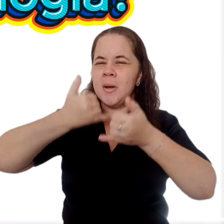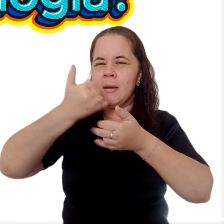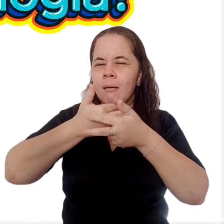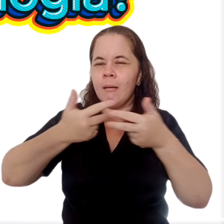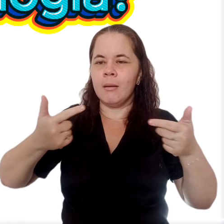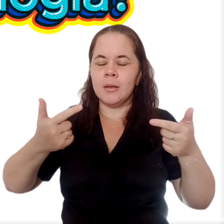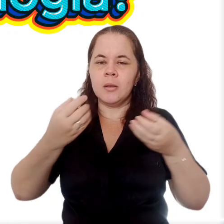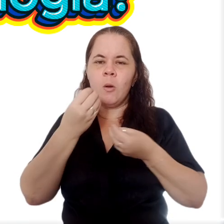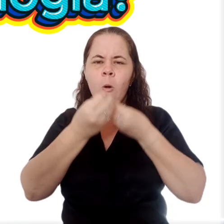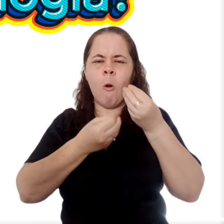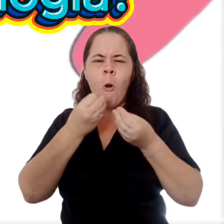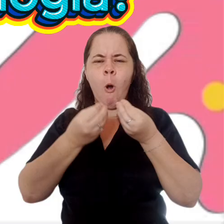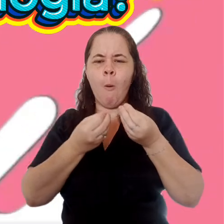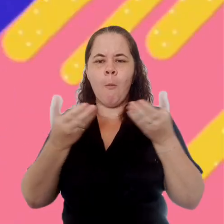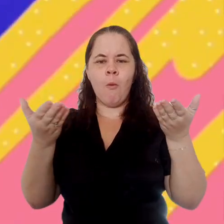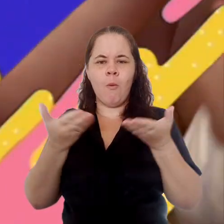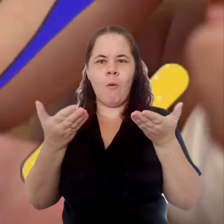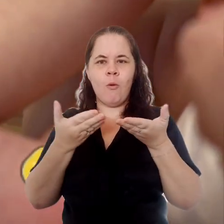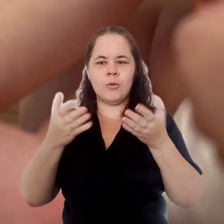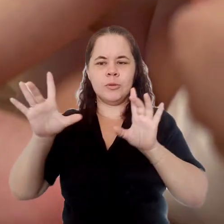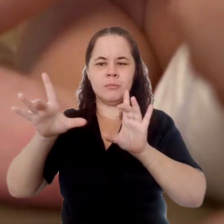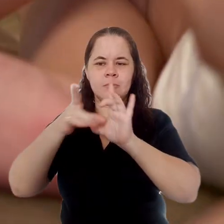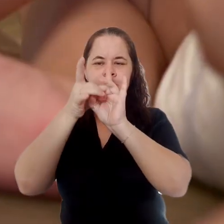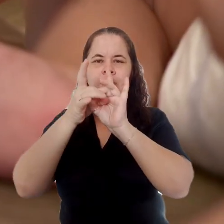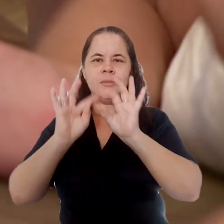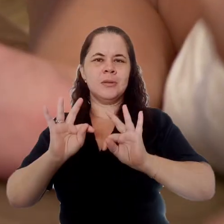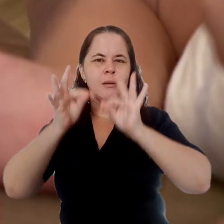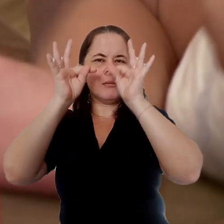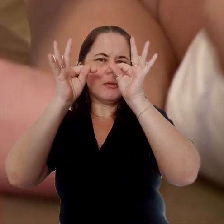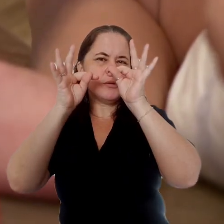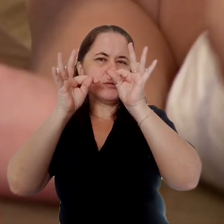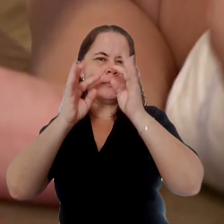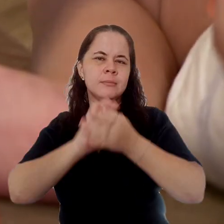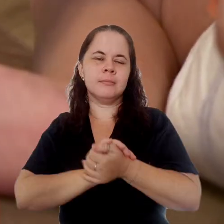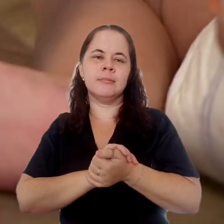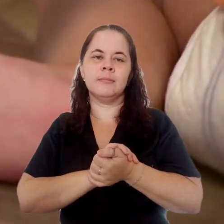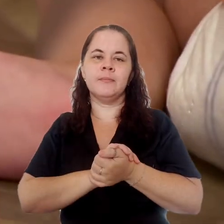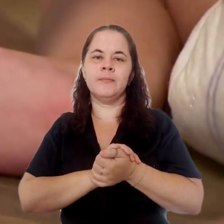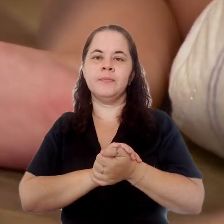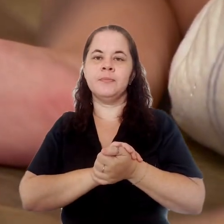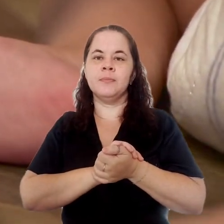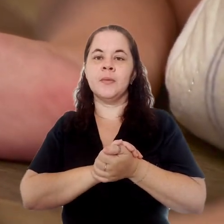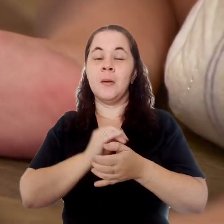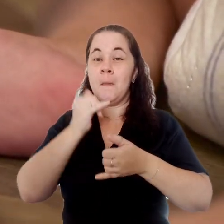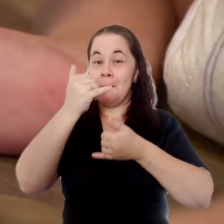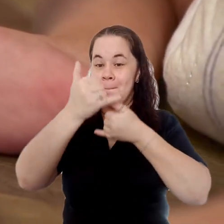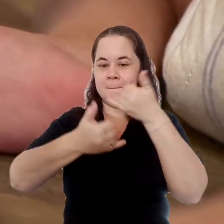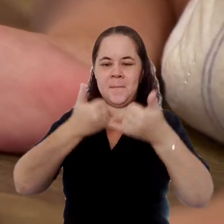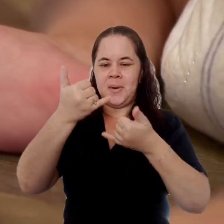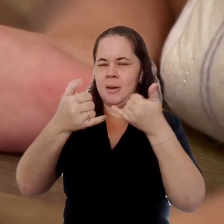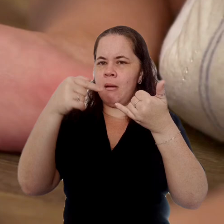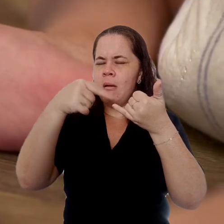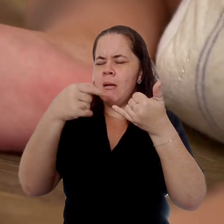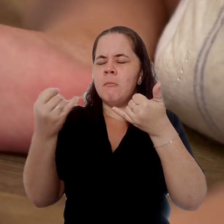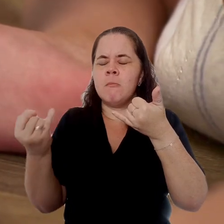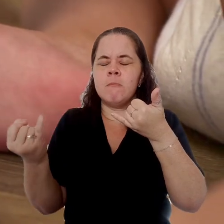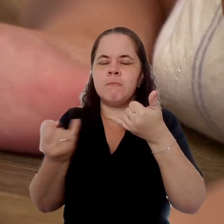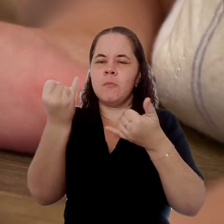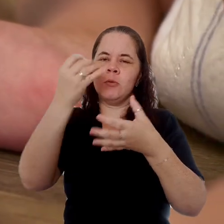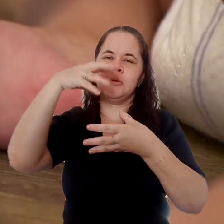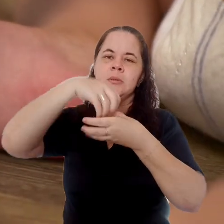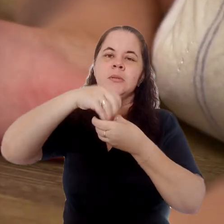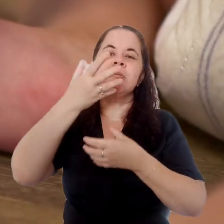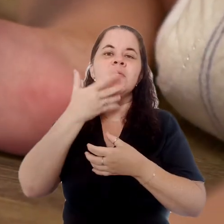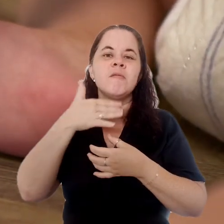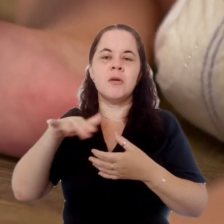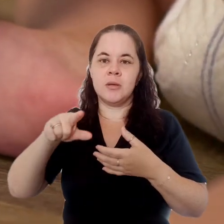com o avanço da tecnologia? Brincar é uma das formas mais importantes de expressão da infância. É através da brincadeira que a criança